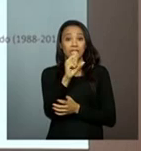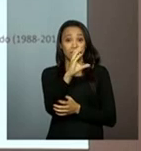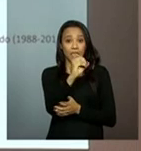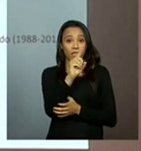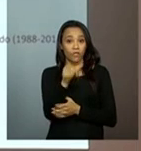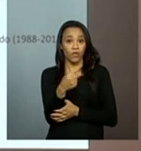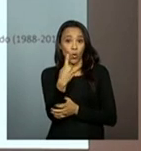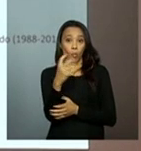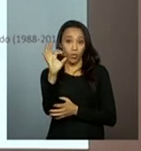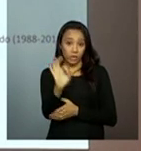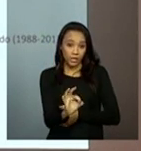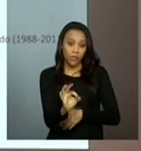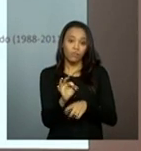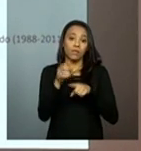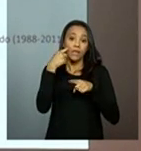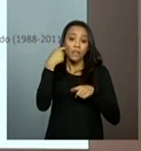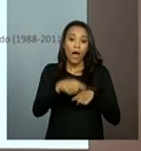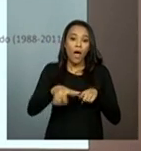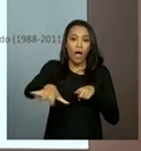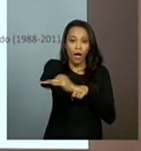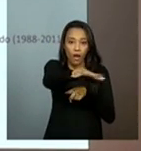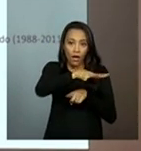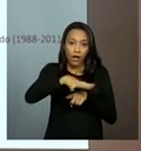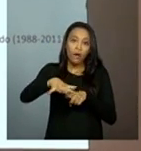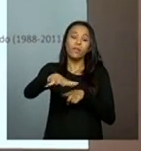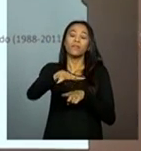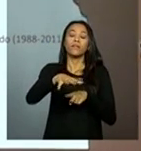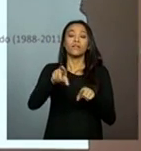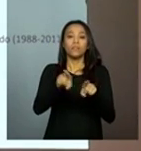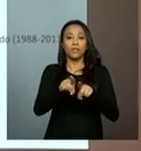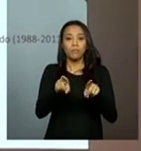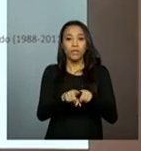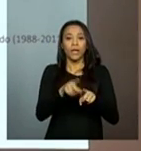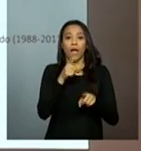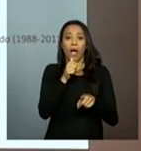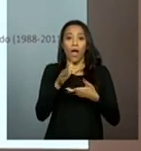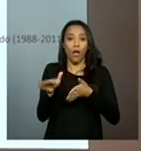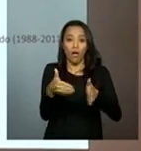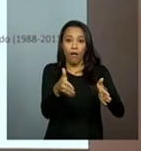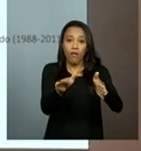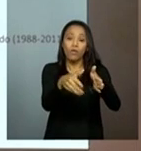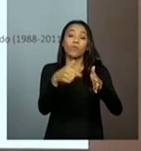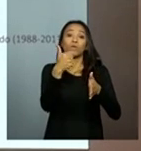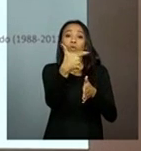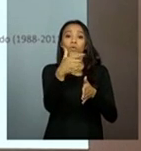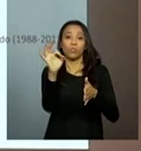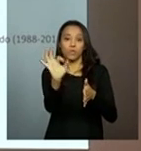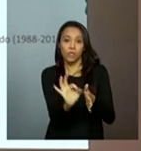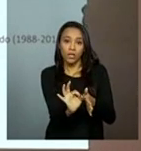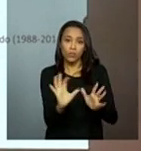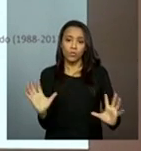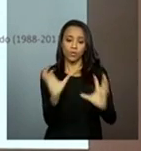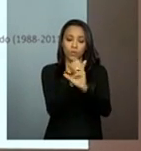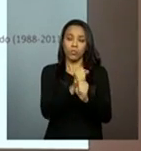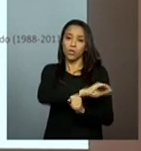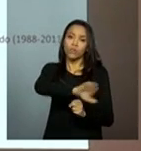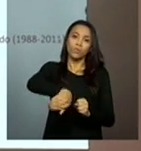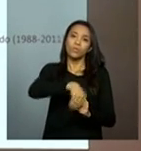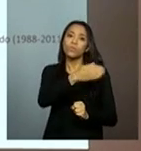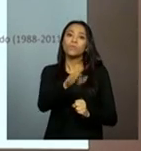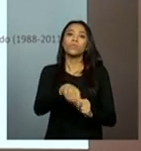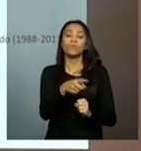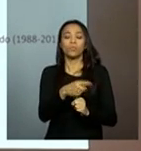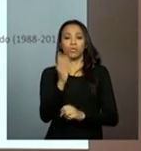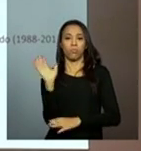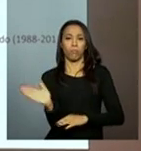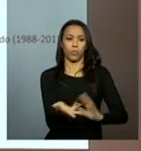750 mil quilômetros quadrados, hidrografia 2,8% e o total de